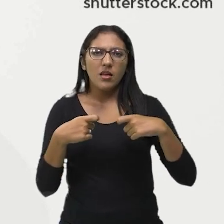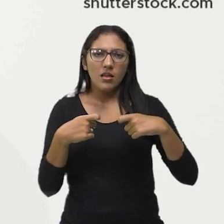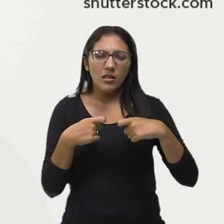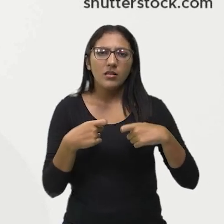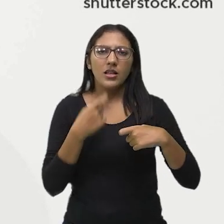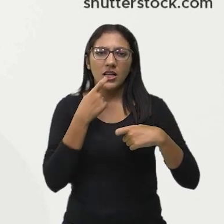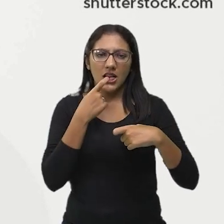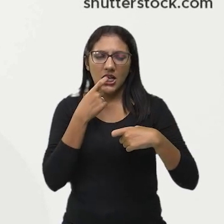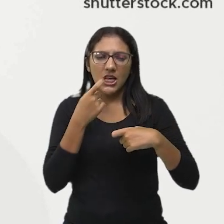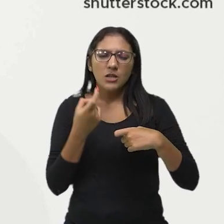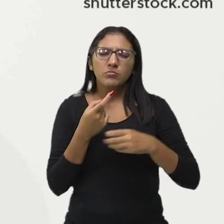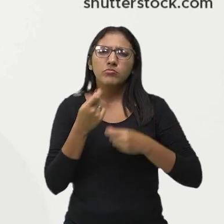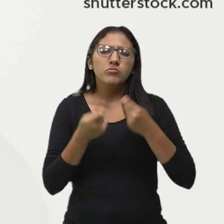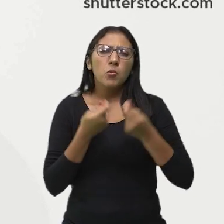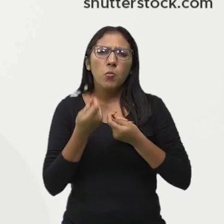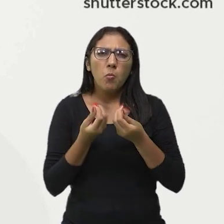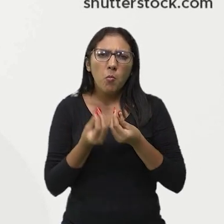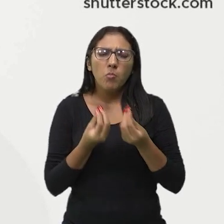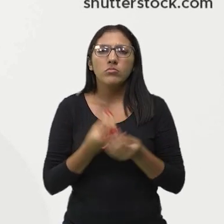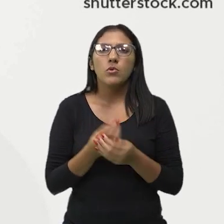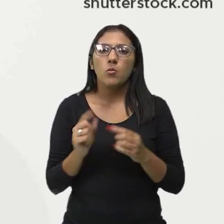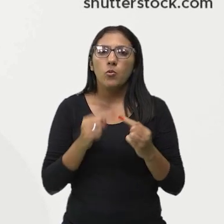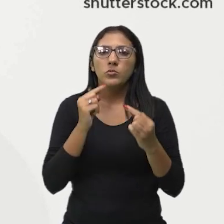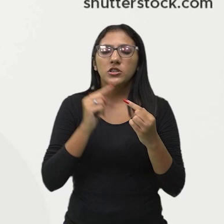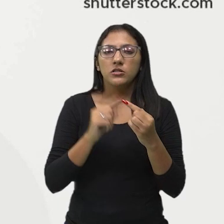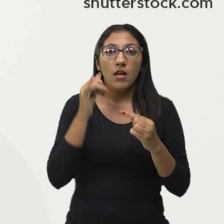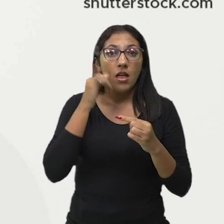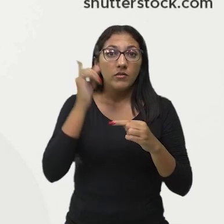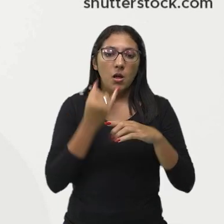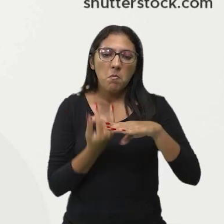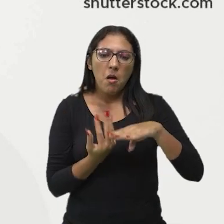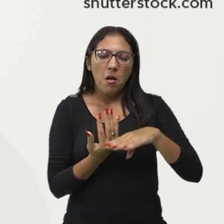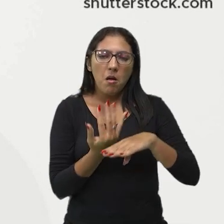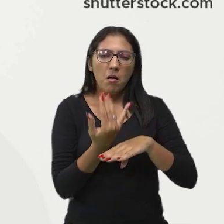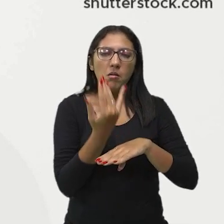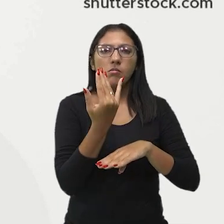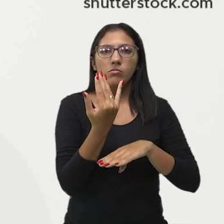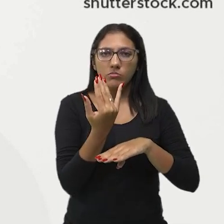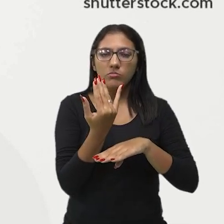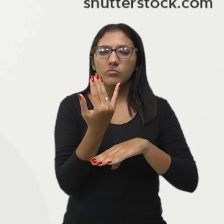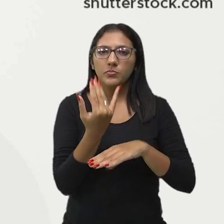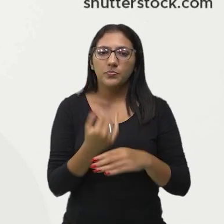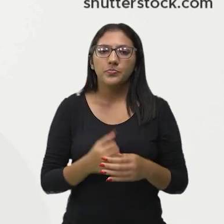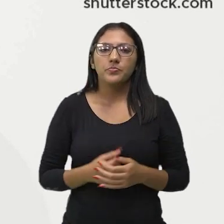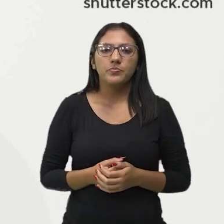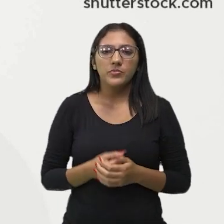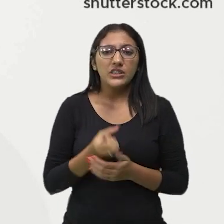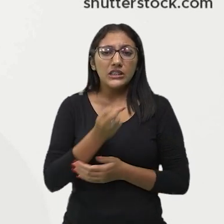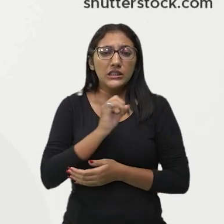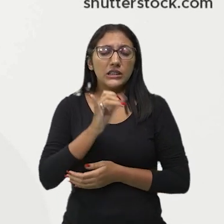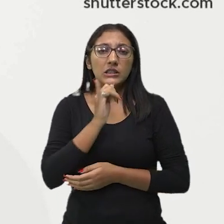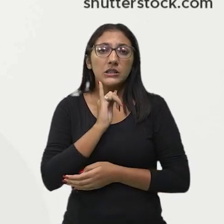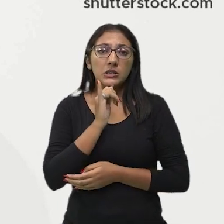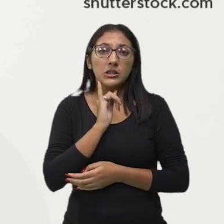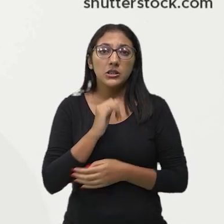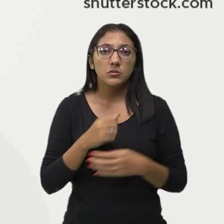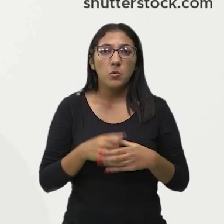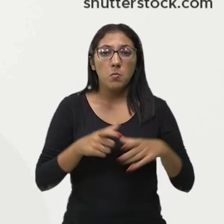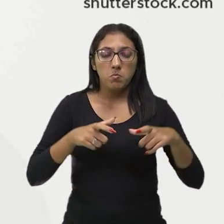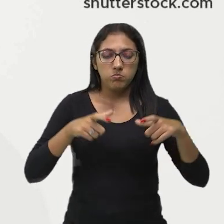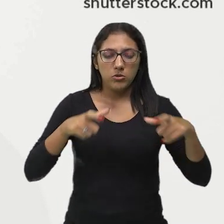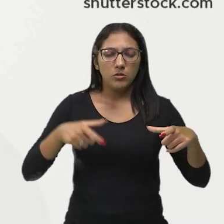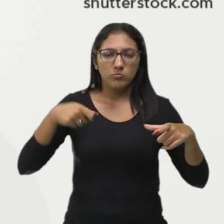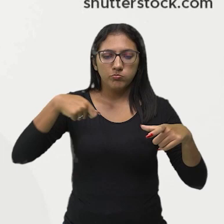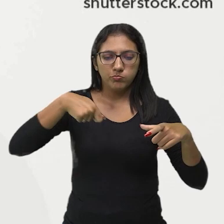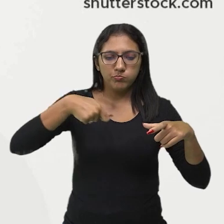uma determinada tampa possui 12 centímetros de diâmetro, então o